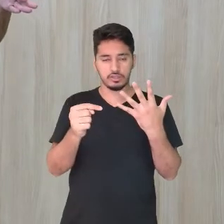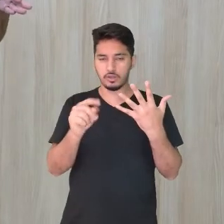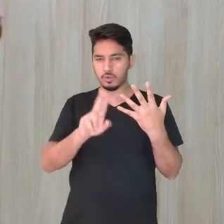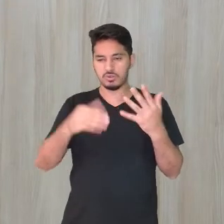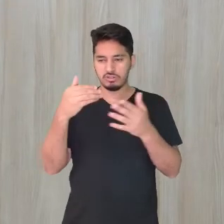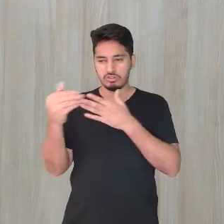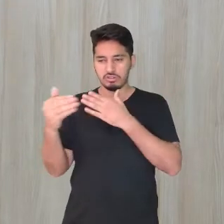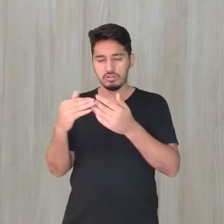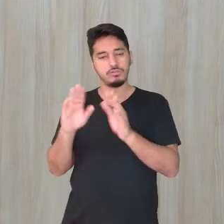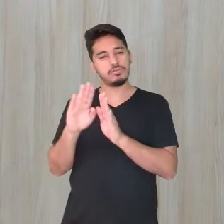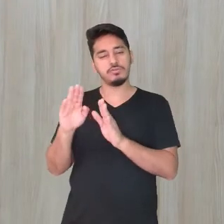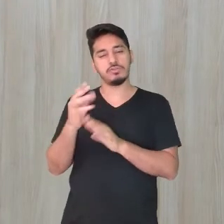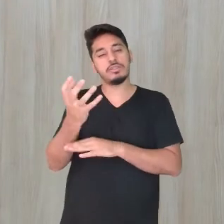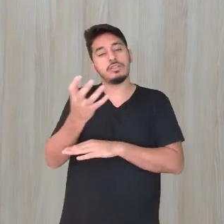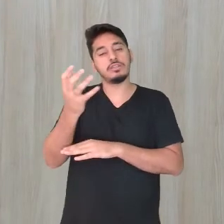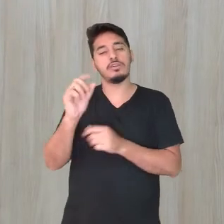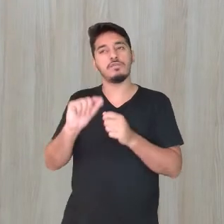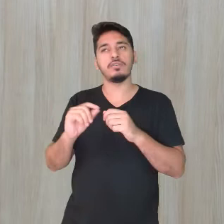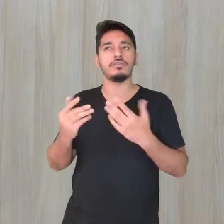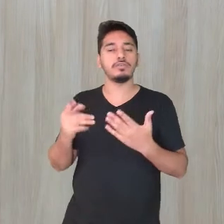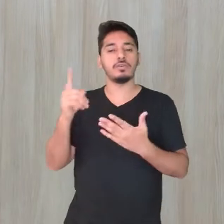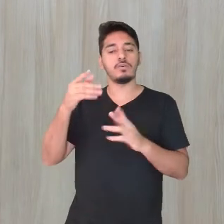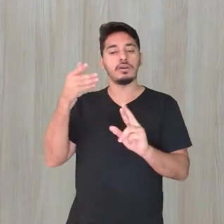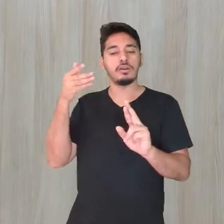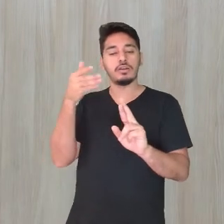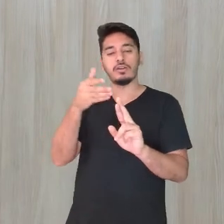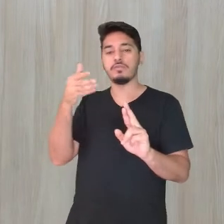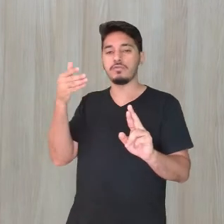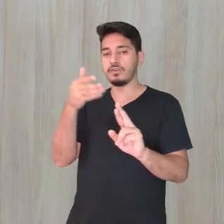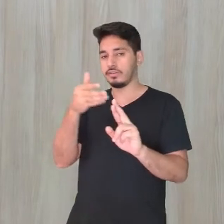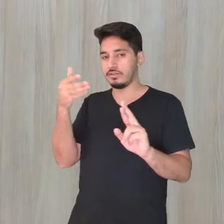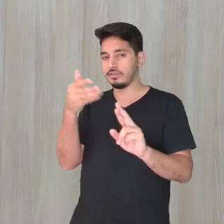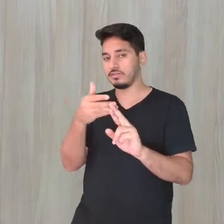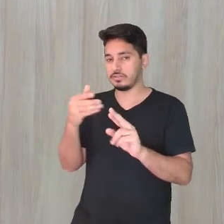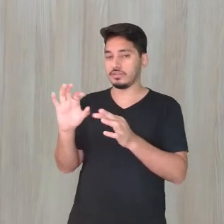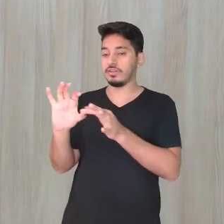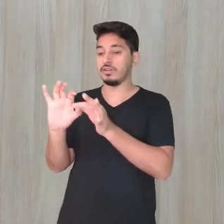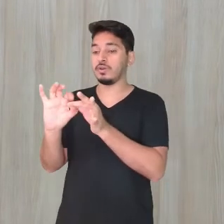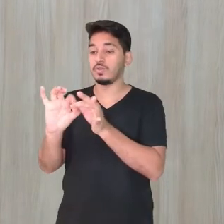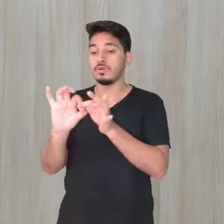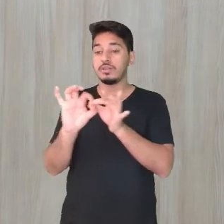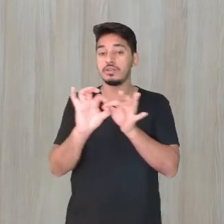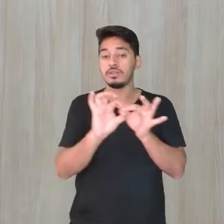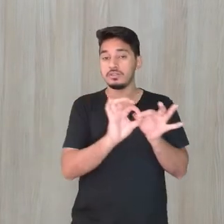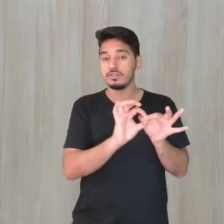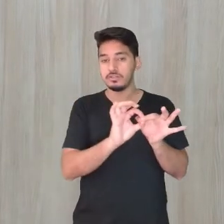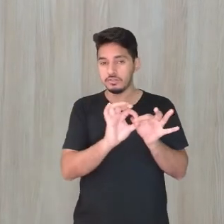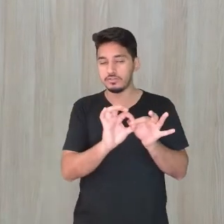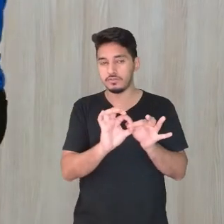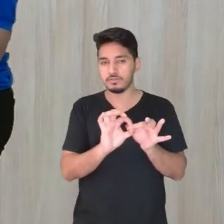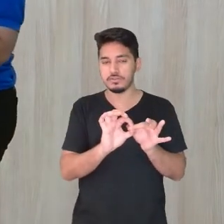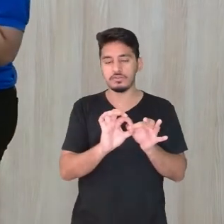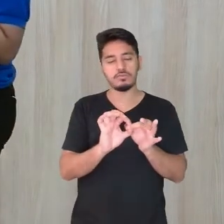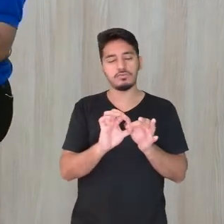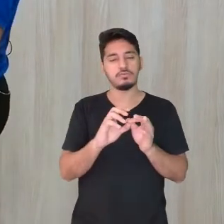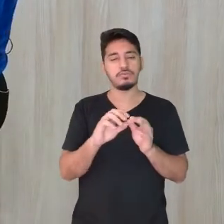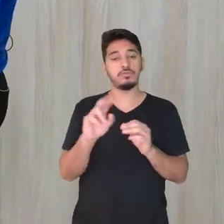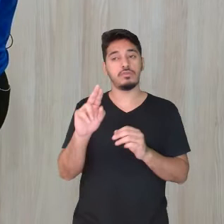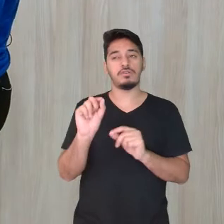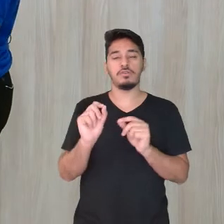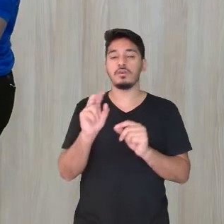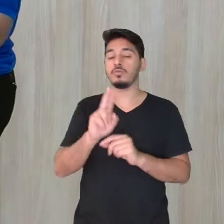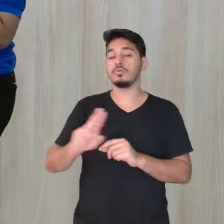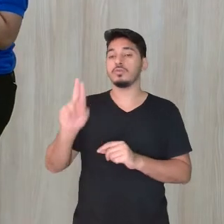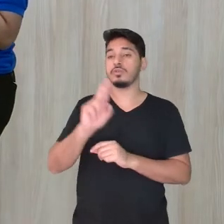tá? Quando a gente vai fazer essa referência coesiva, essa coesão textual, a gente, por meio